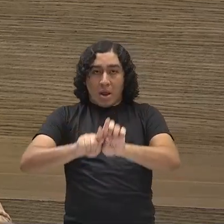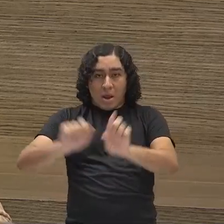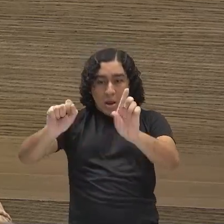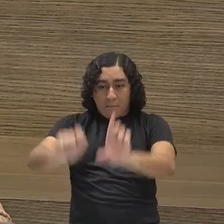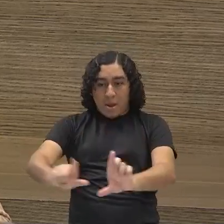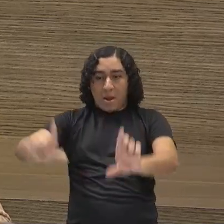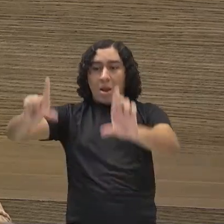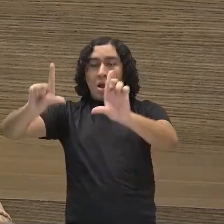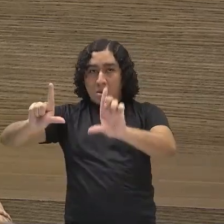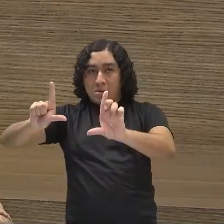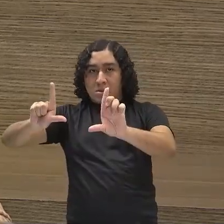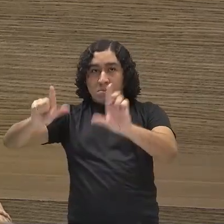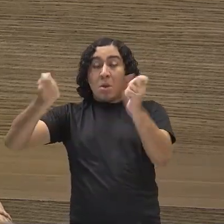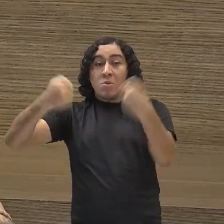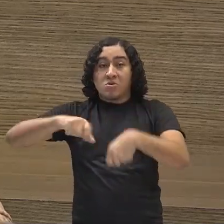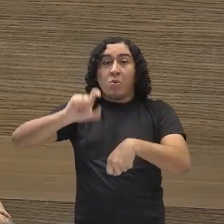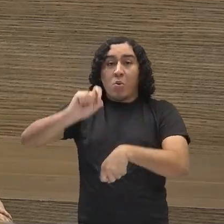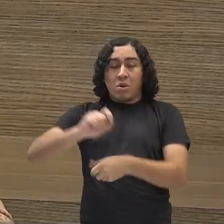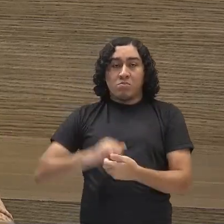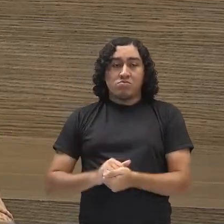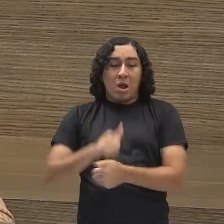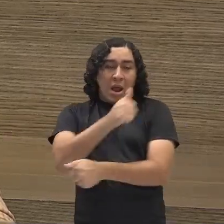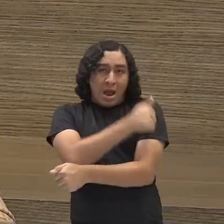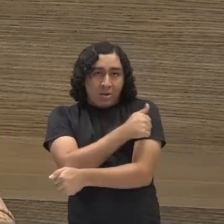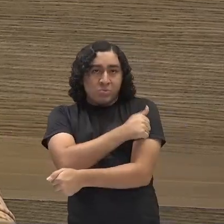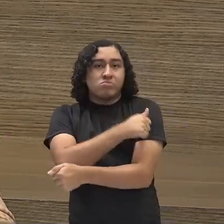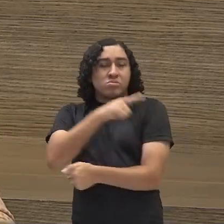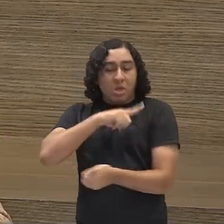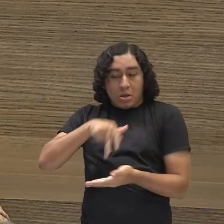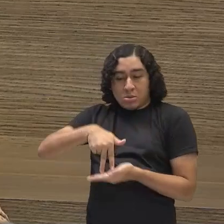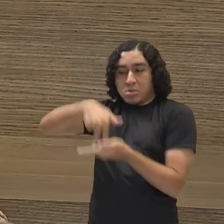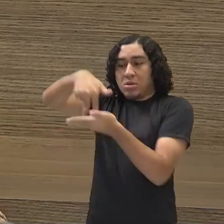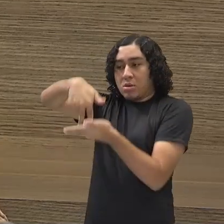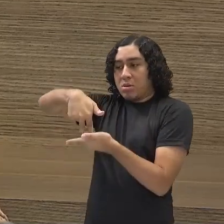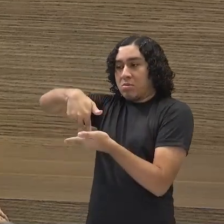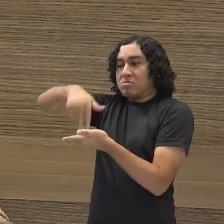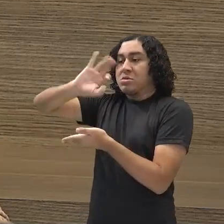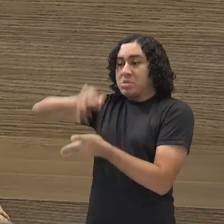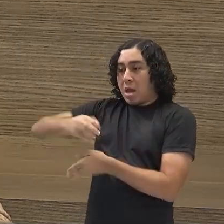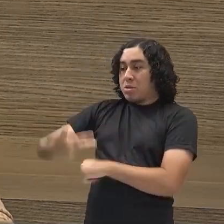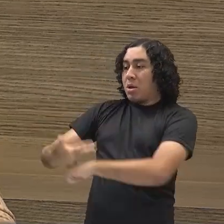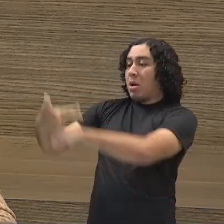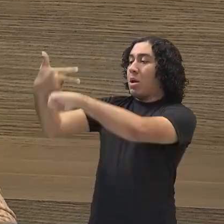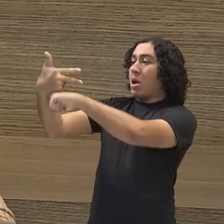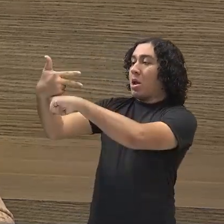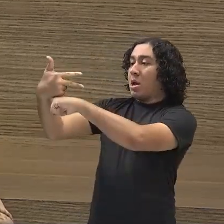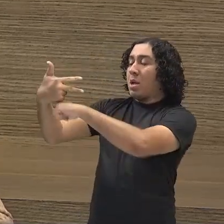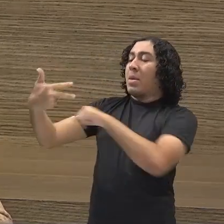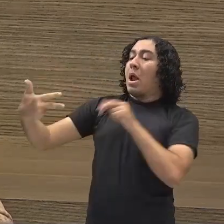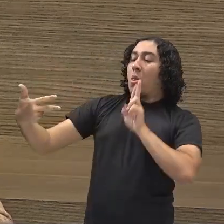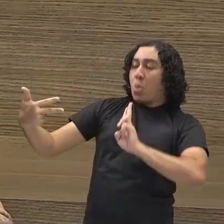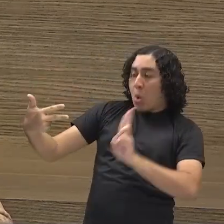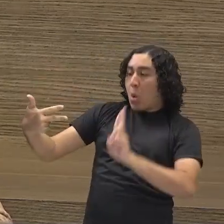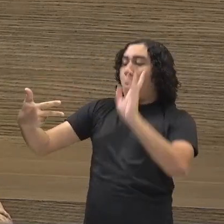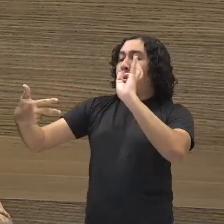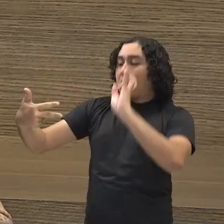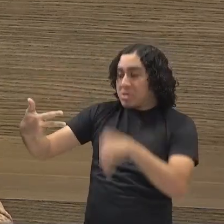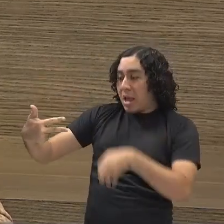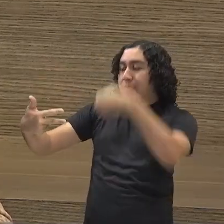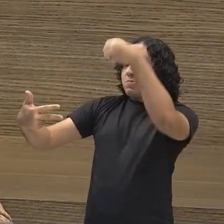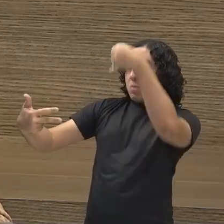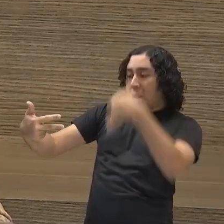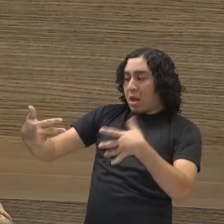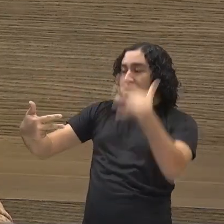professor coloque o aluno na frente da câmera para interagir, se identifique, tá bom? Ou então, a gente pede que o professor coloque